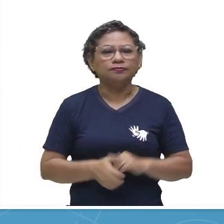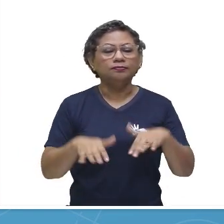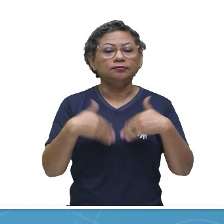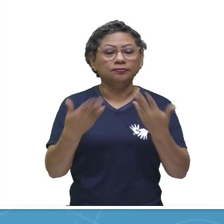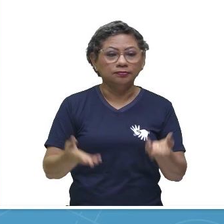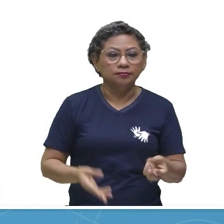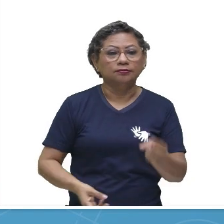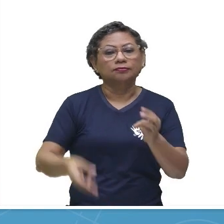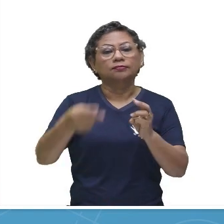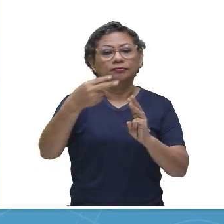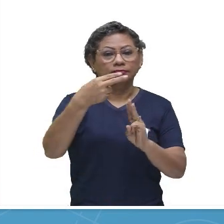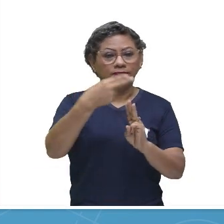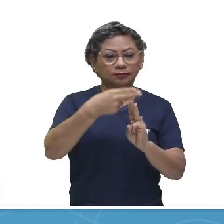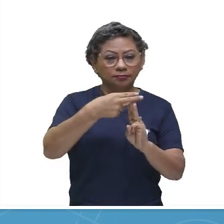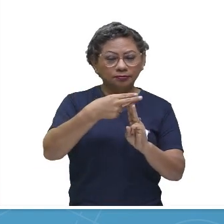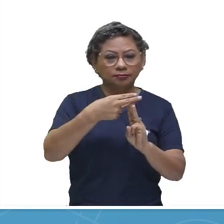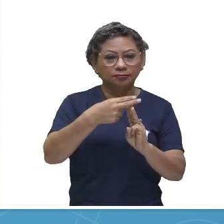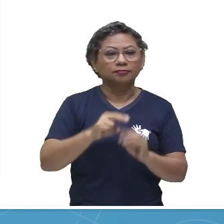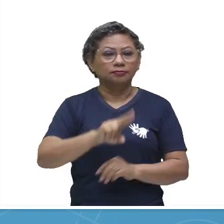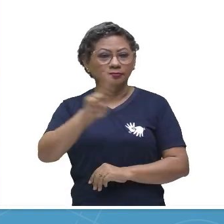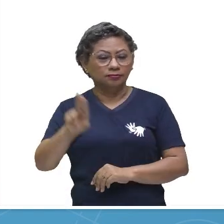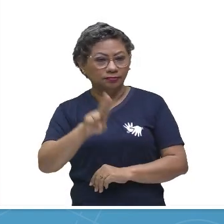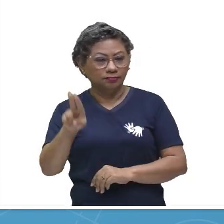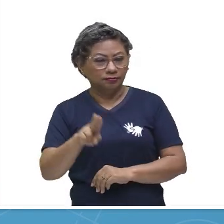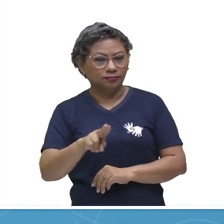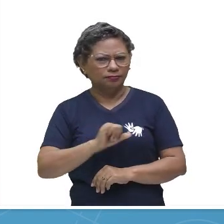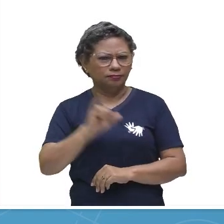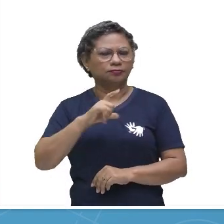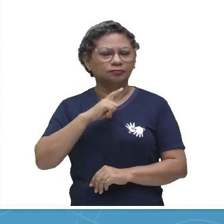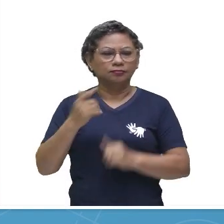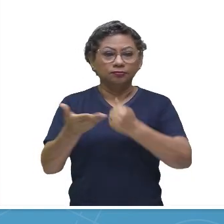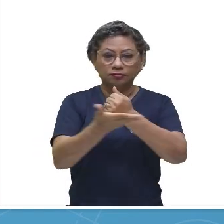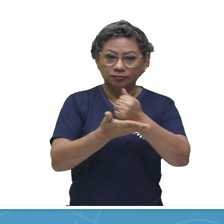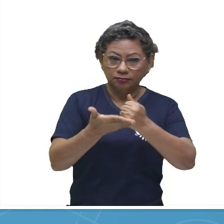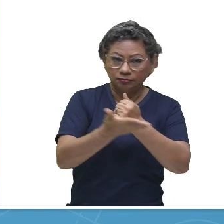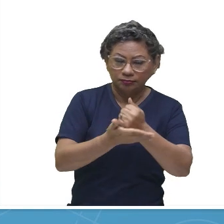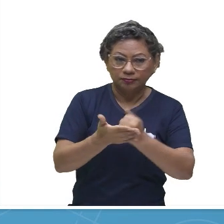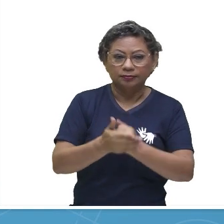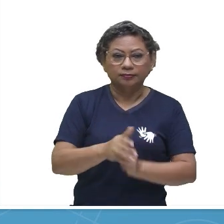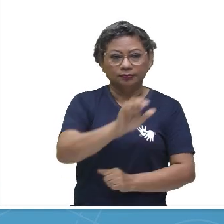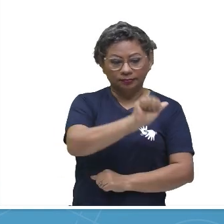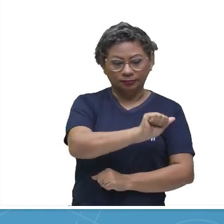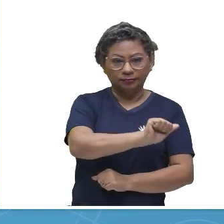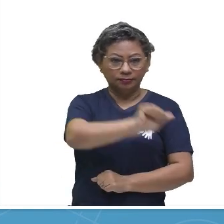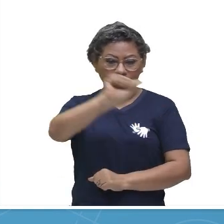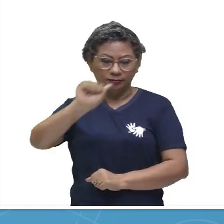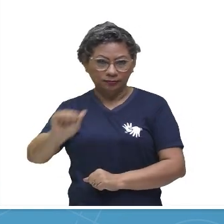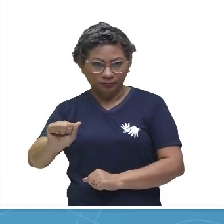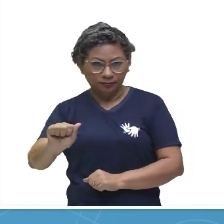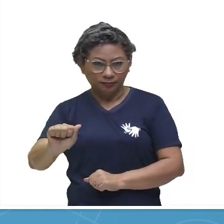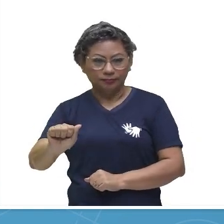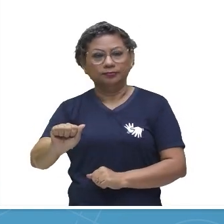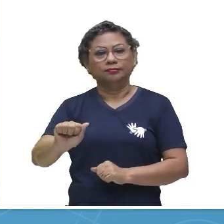Então, se eu sei ir, eu sei voltar. Então, se eu tenho uma base com expoente fracionário e transformo em um radical, o inverso também vale,